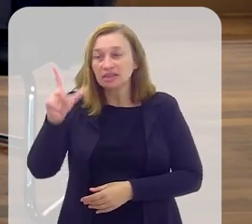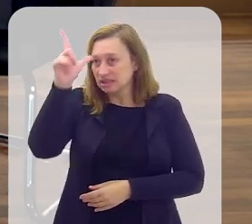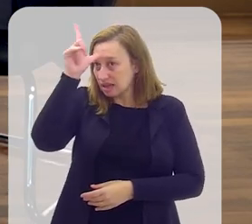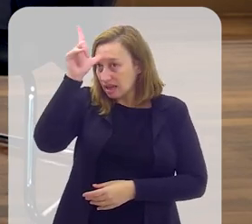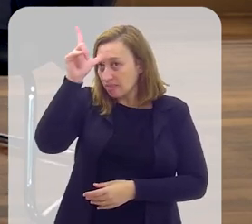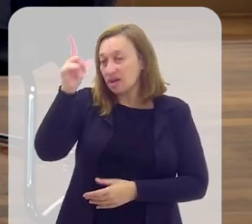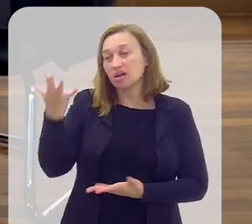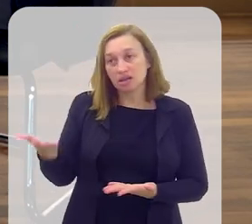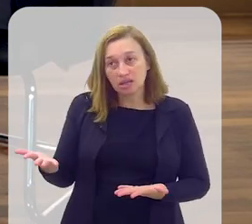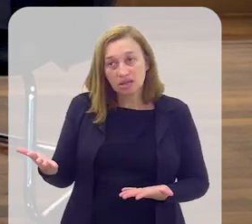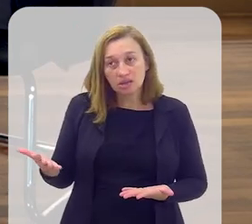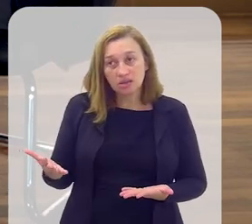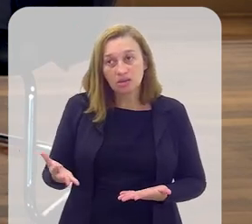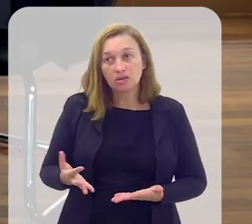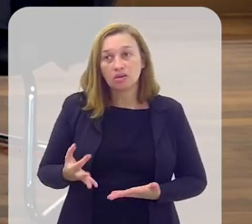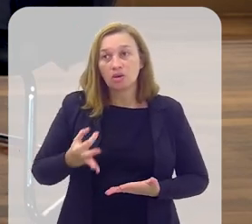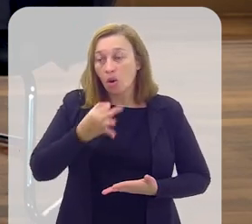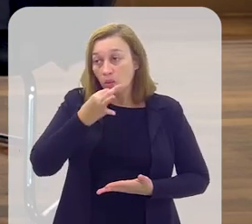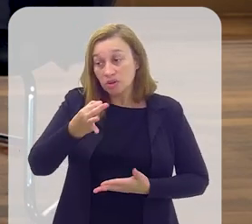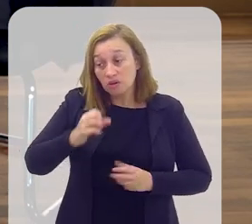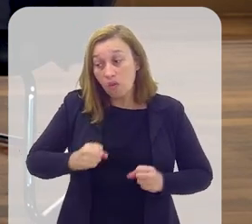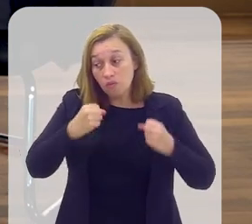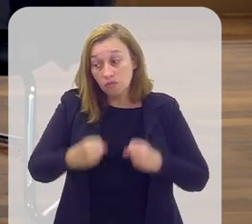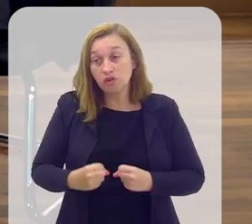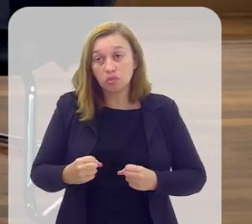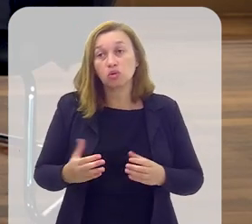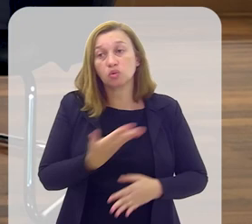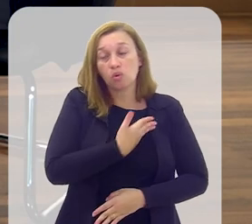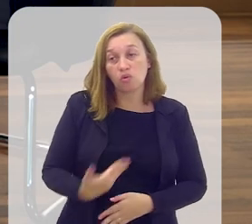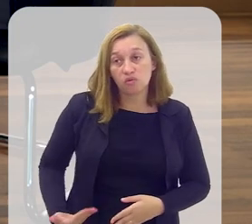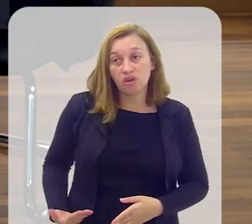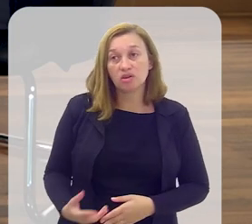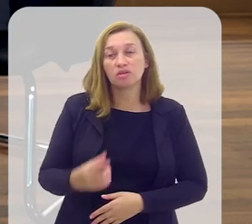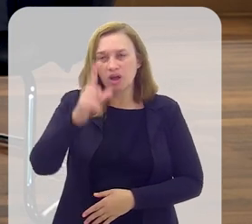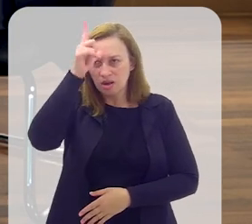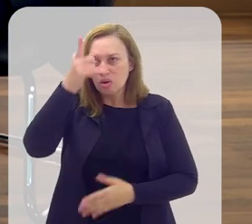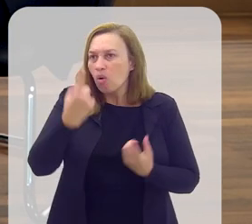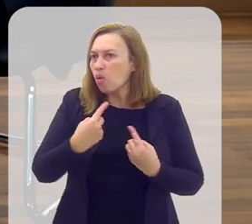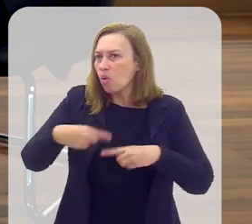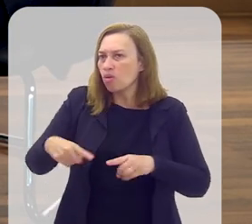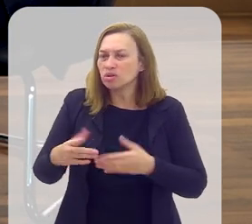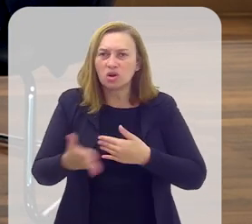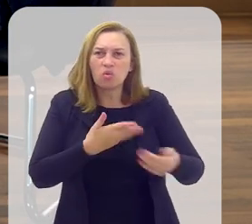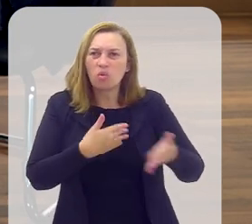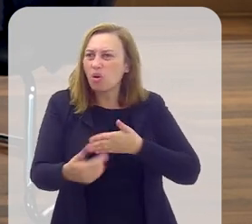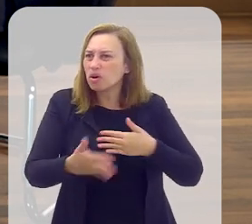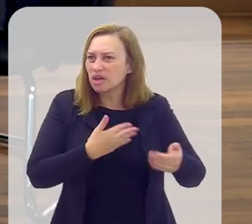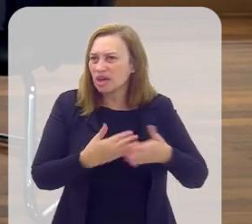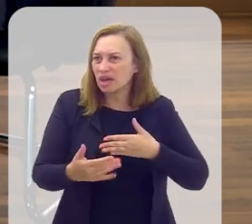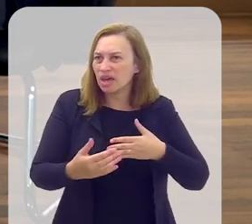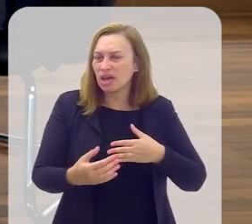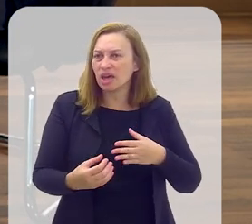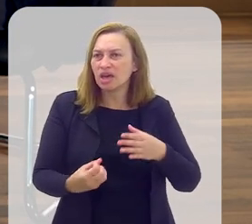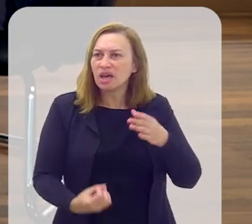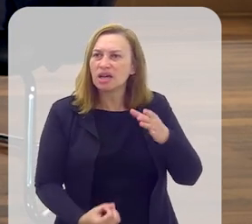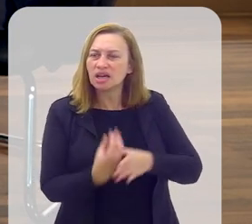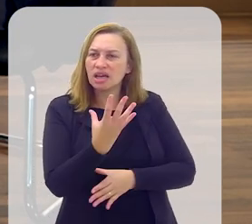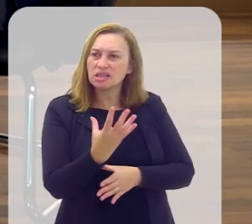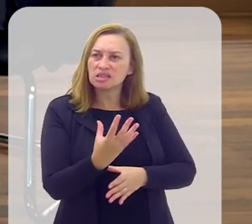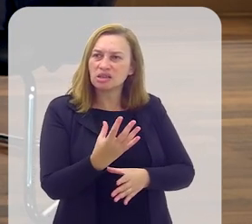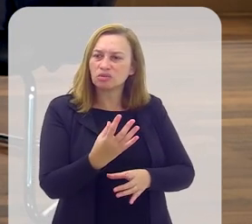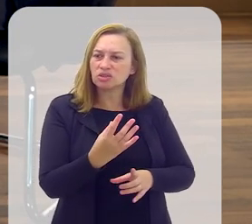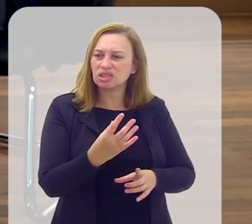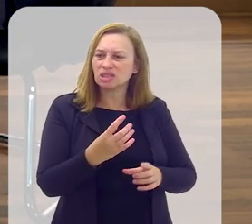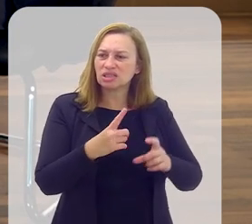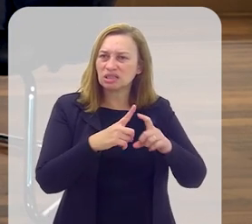Isso na Alemanha, apesar de uma posição firme do governo alemão contra qualquer tentativa de renascimento de fascismo,